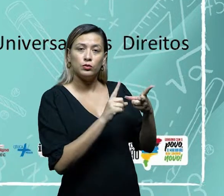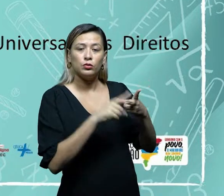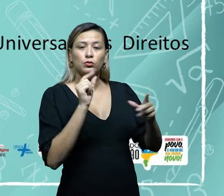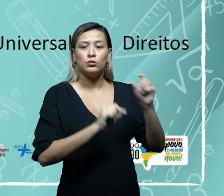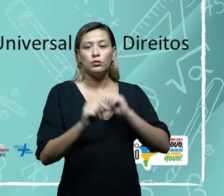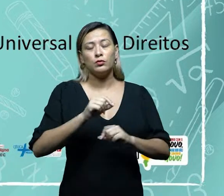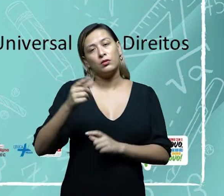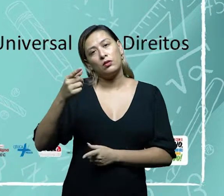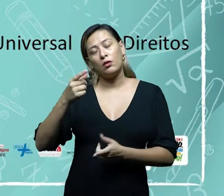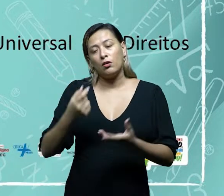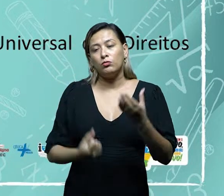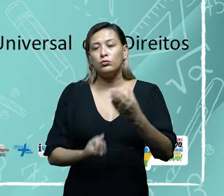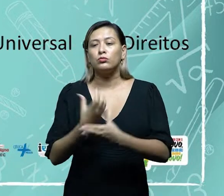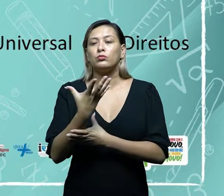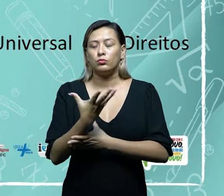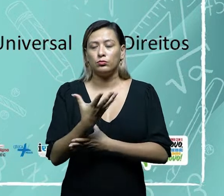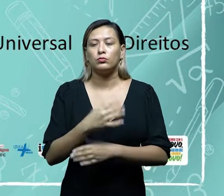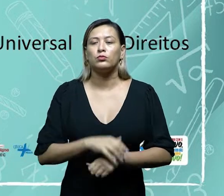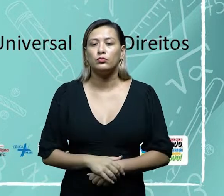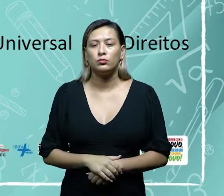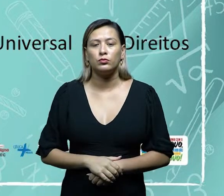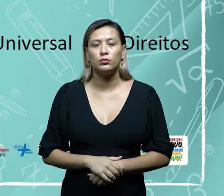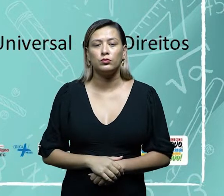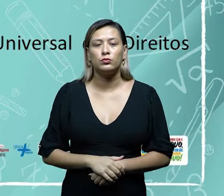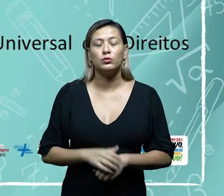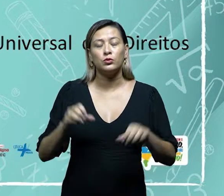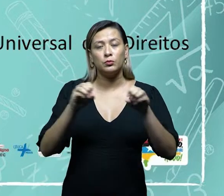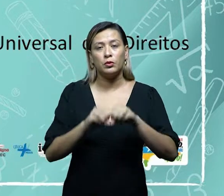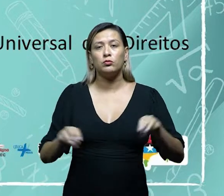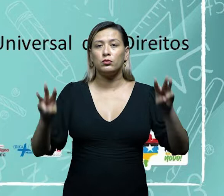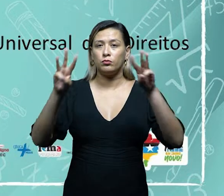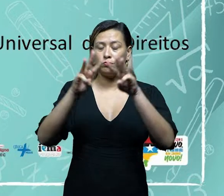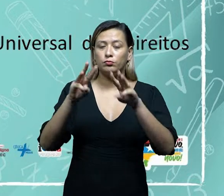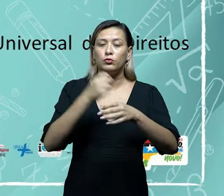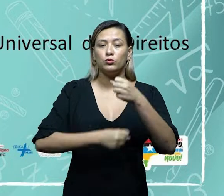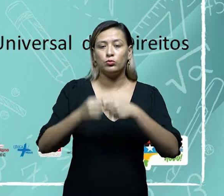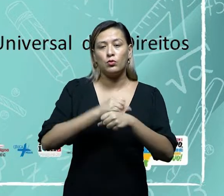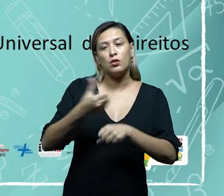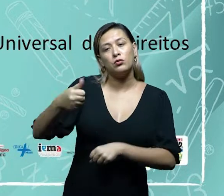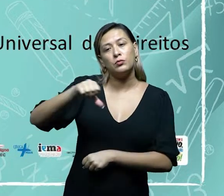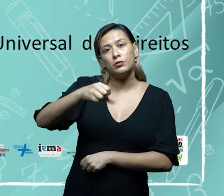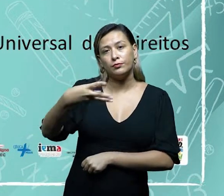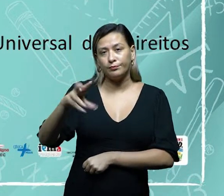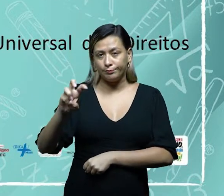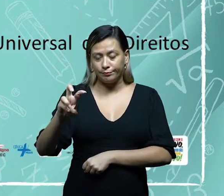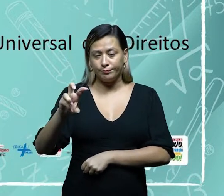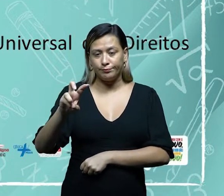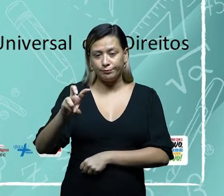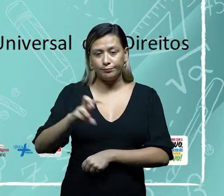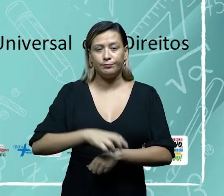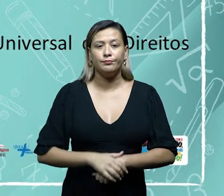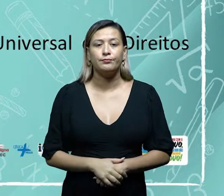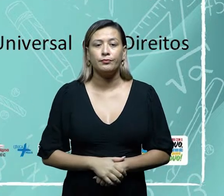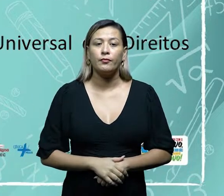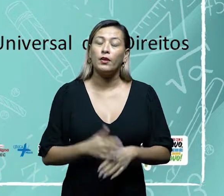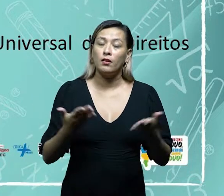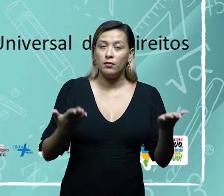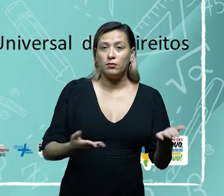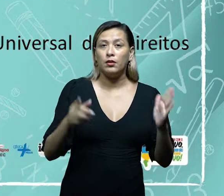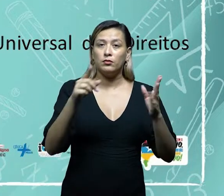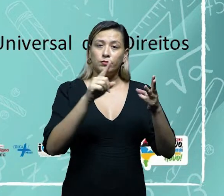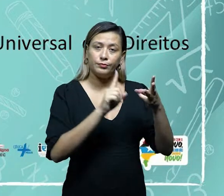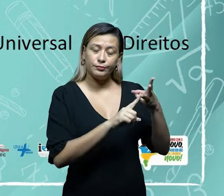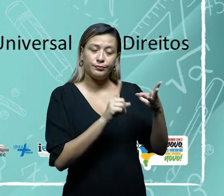organizações, das Nações, de fato, Unidas, a ONU, também em 1945. No plano jurídico, já temos